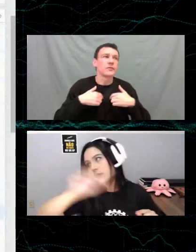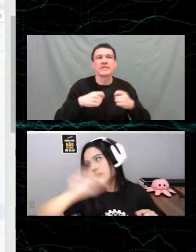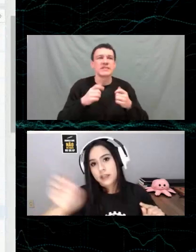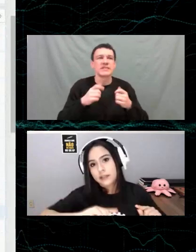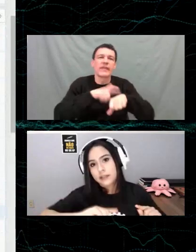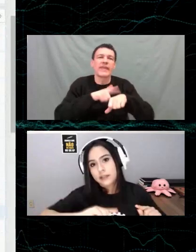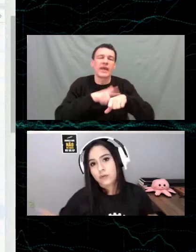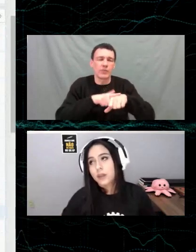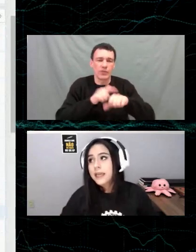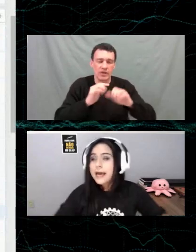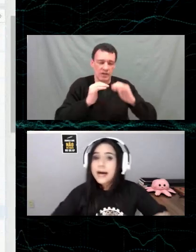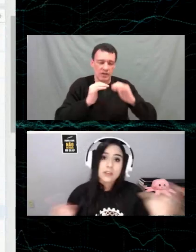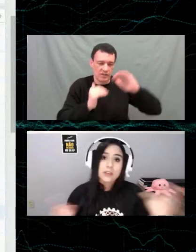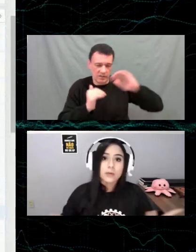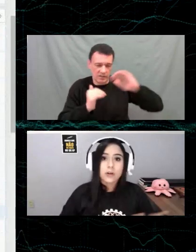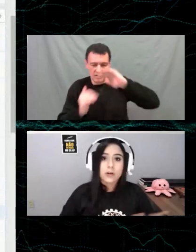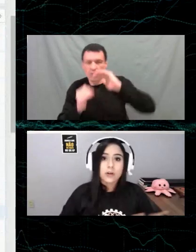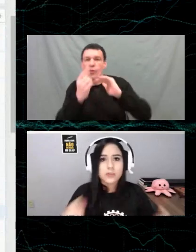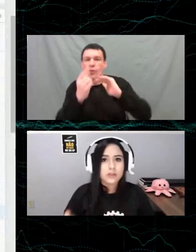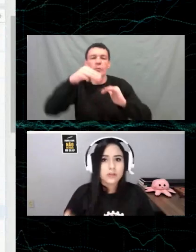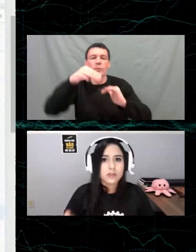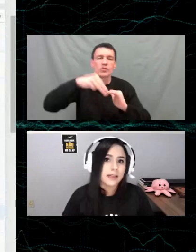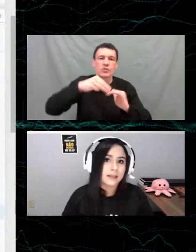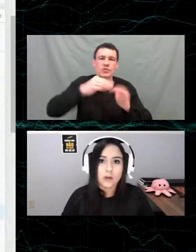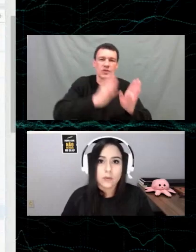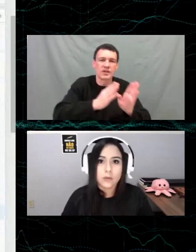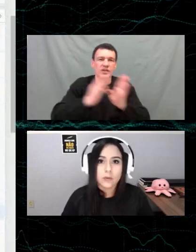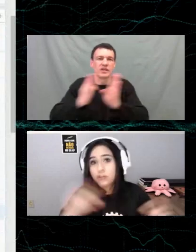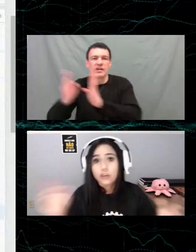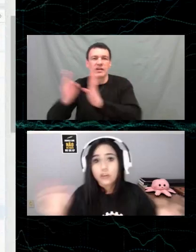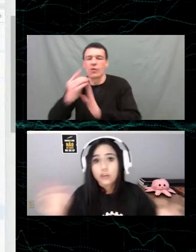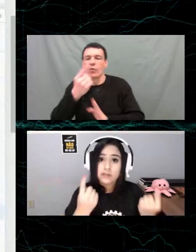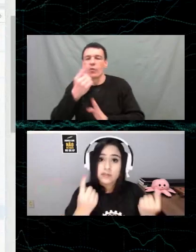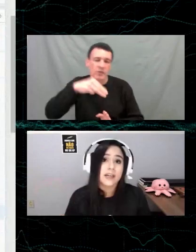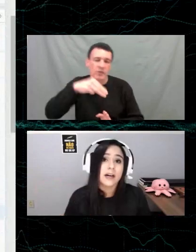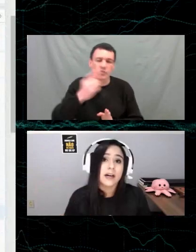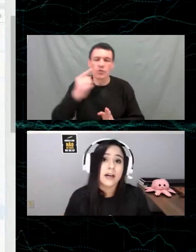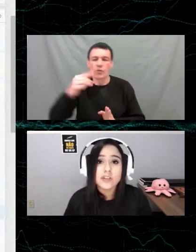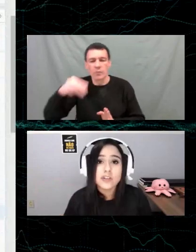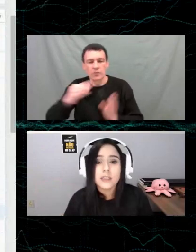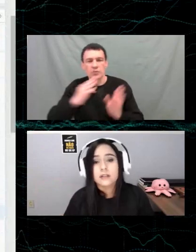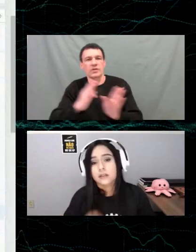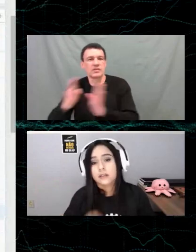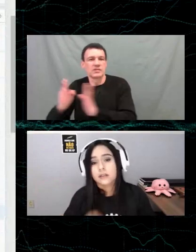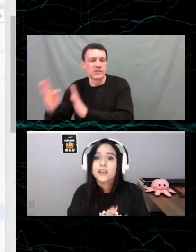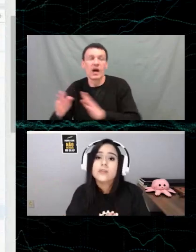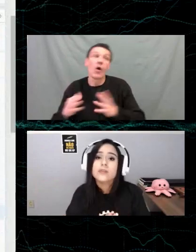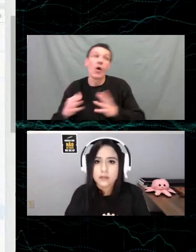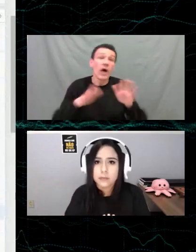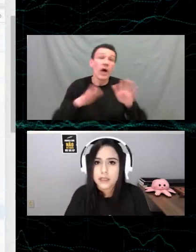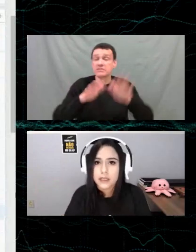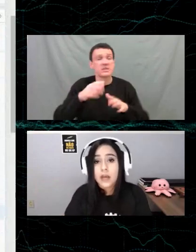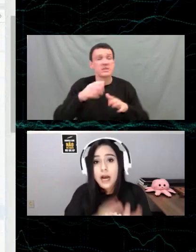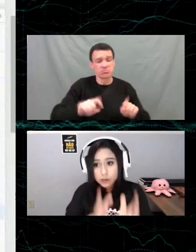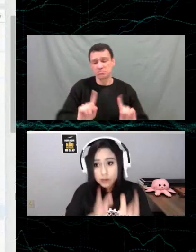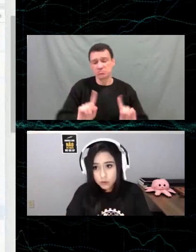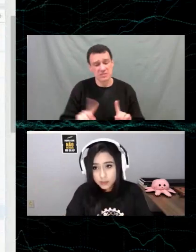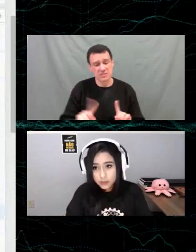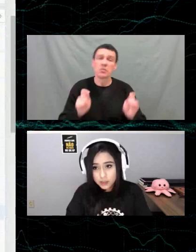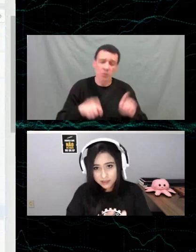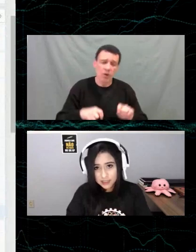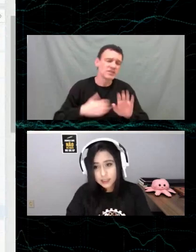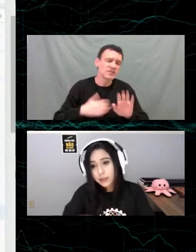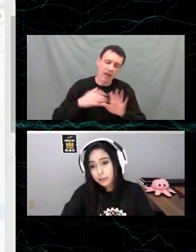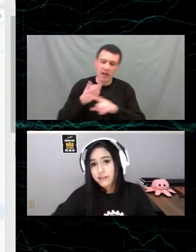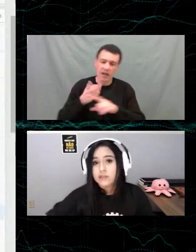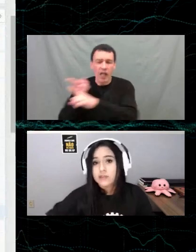ele vai ficar verificando a cada 1 minuto. Às vezes eu tenho uma coisa que só preciso a cada 5 minutos e outra eu preciso checar uma vez no dia. Então refine os seus templates. A mesma